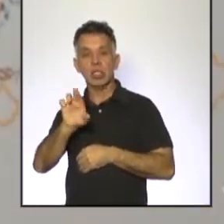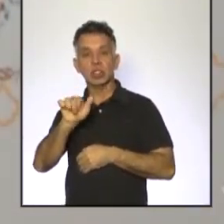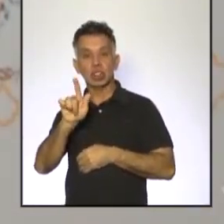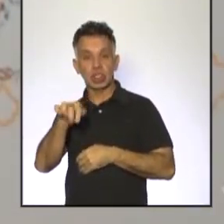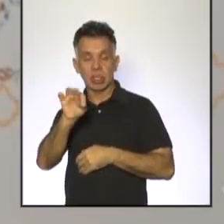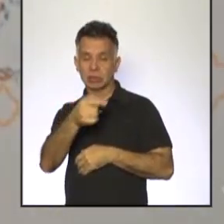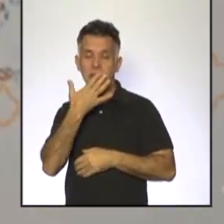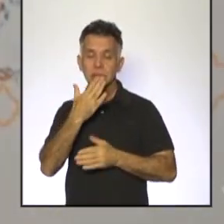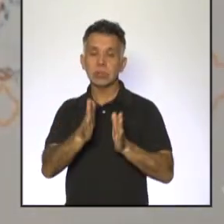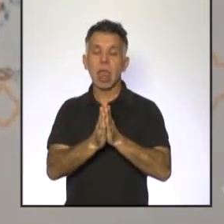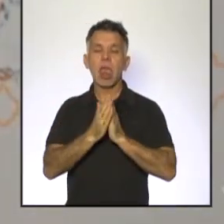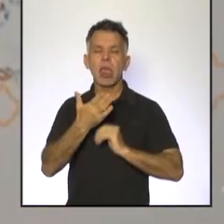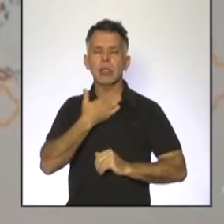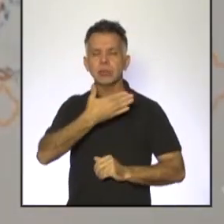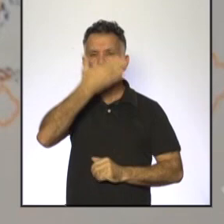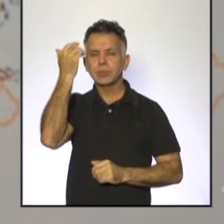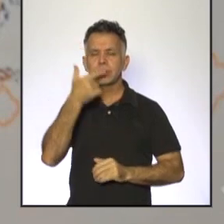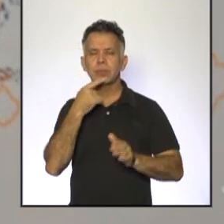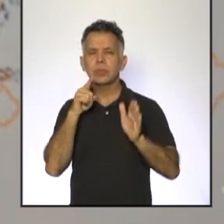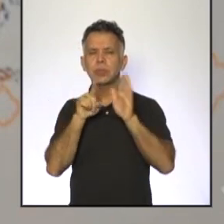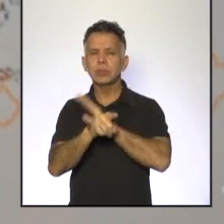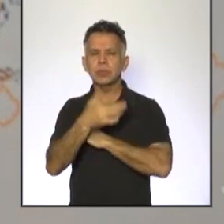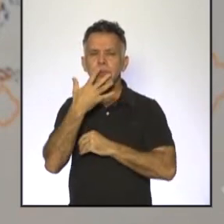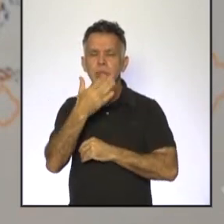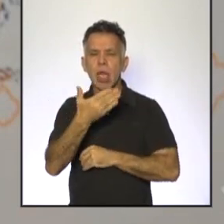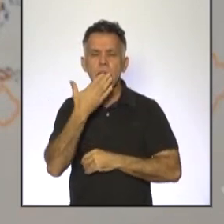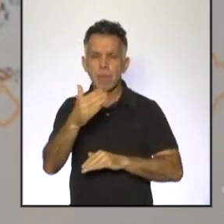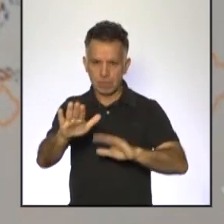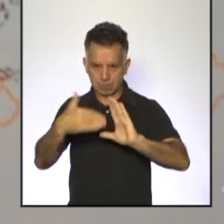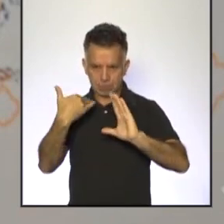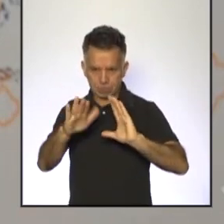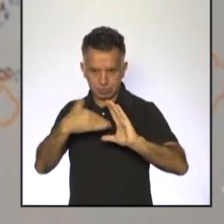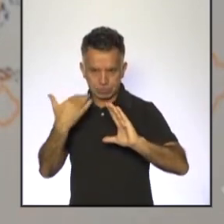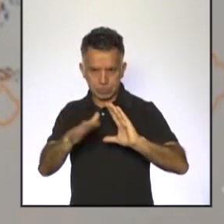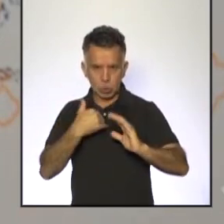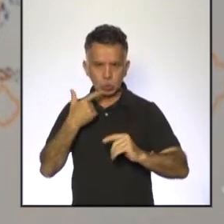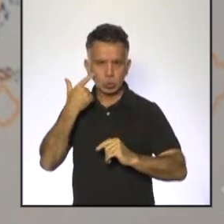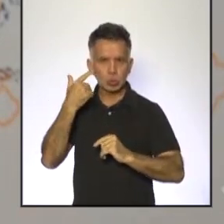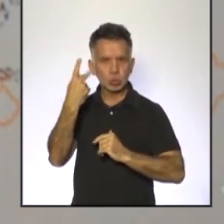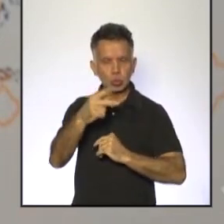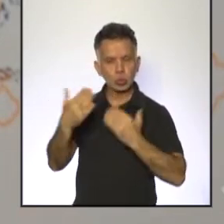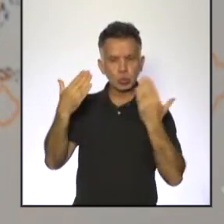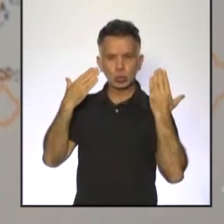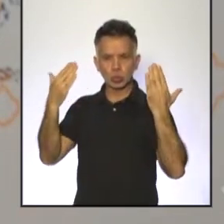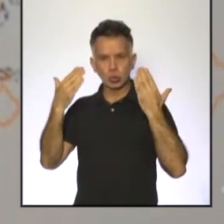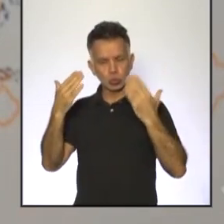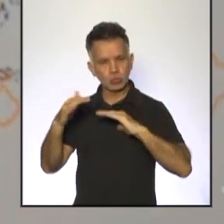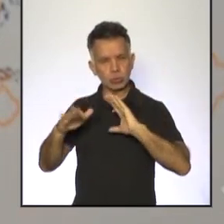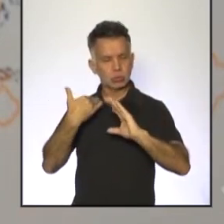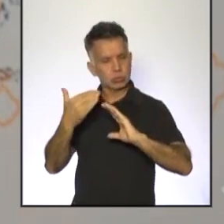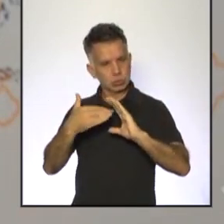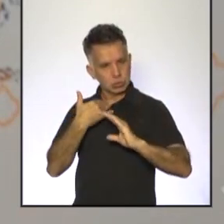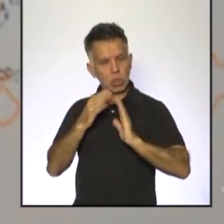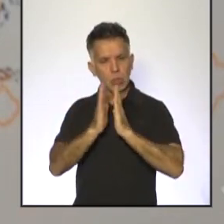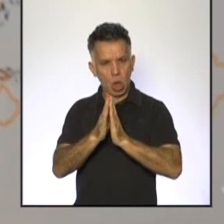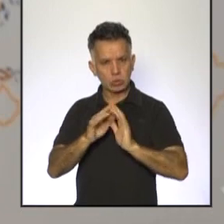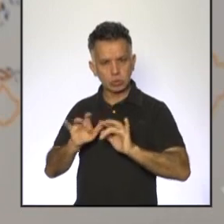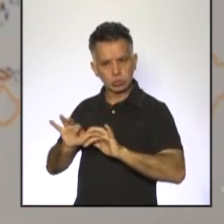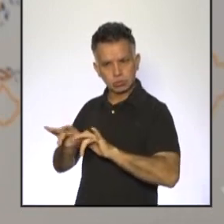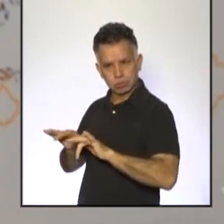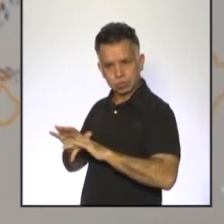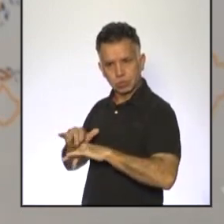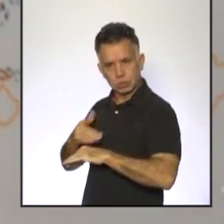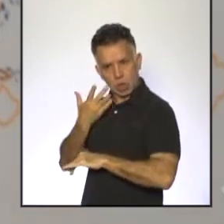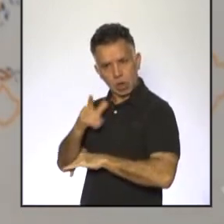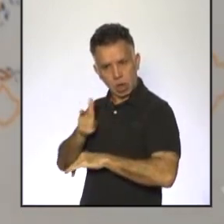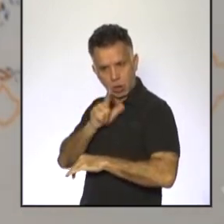mandem dúvidas, tá? Eu tô com um contato aberto aqui para eventuais dúvidas, mas até agora